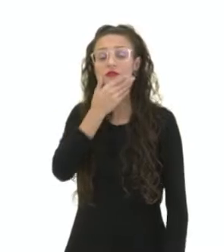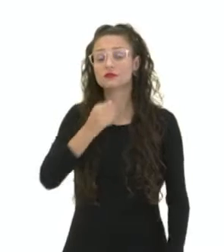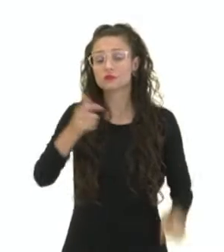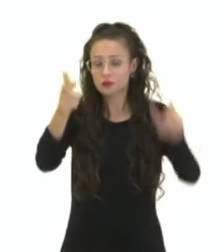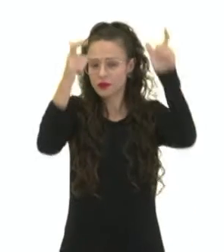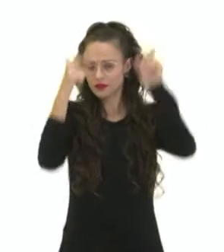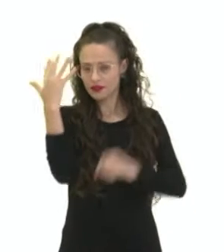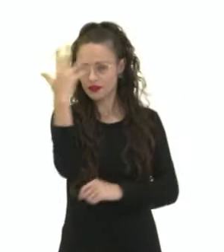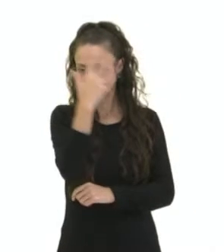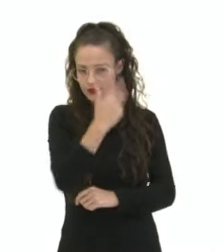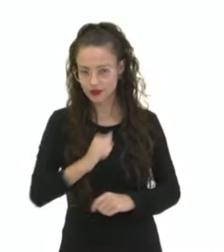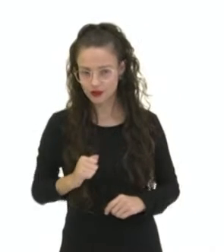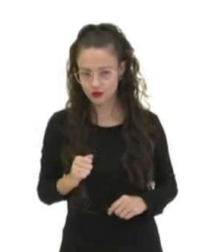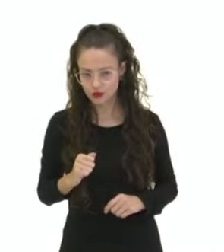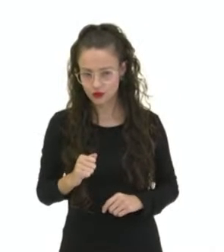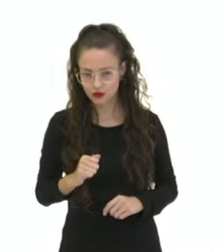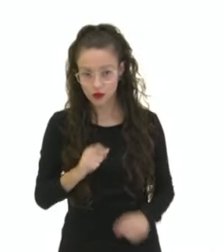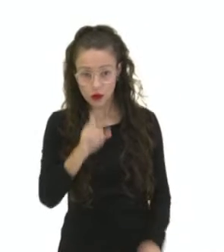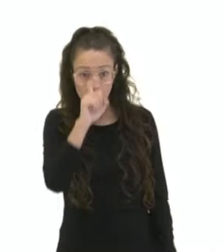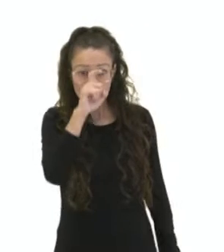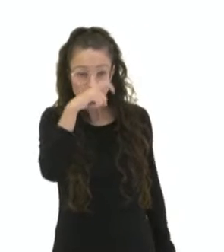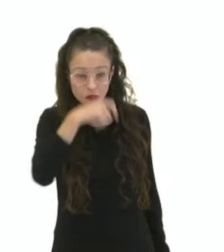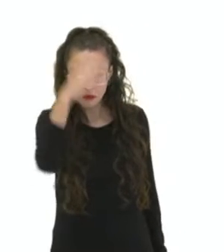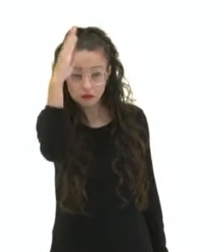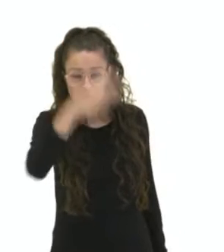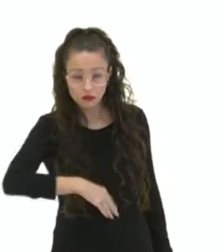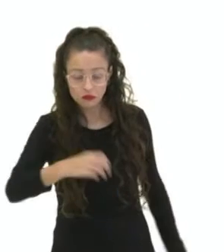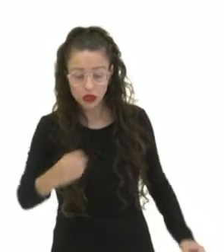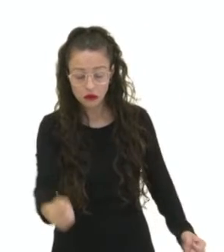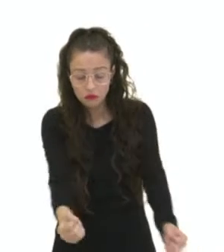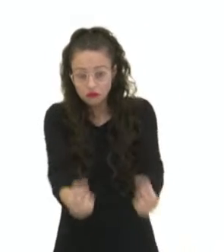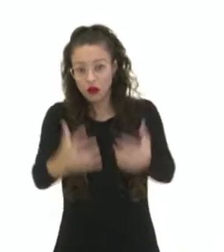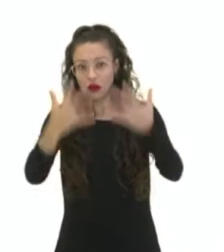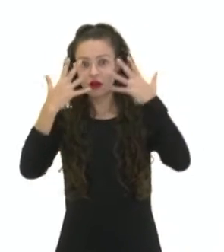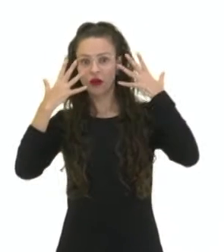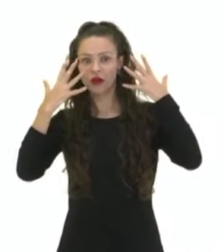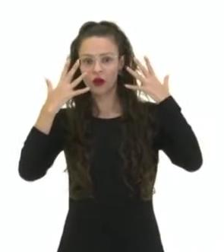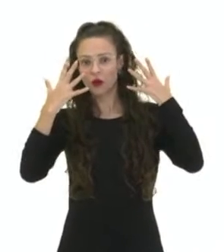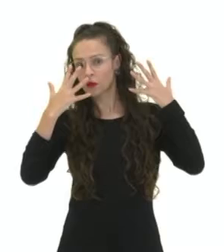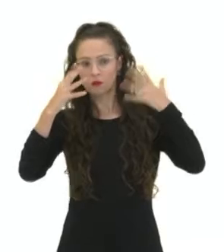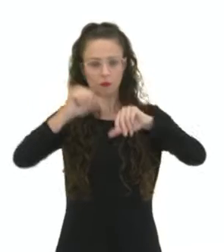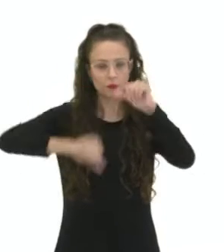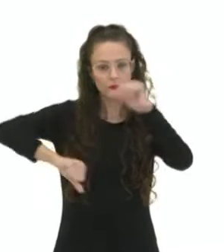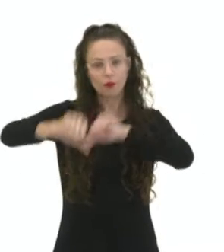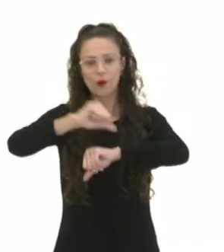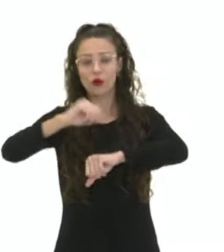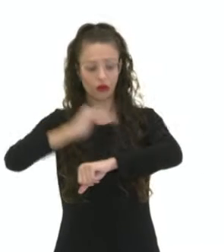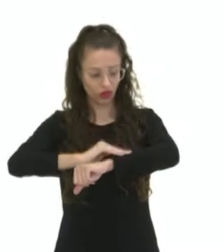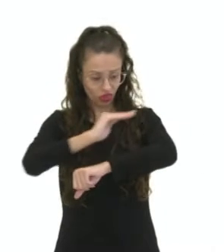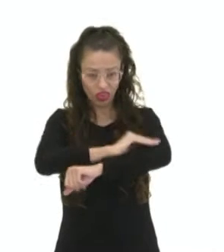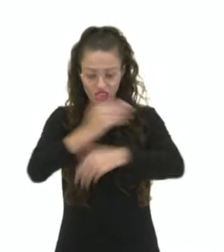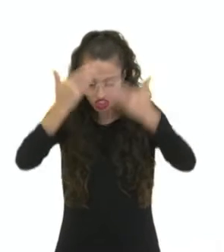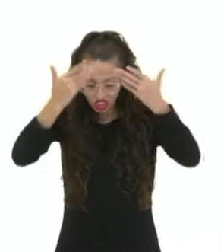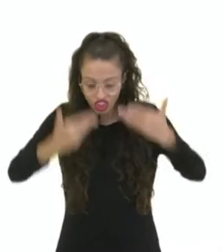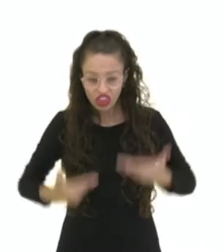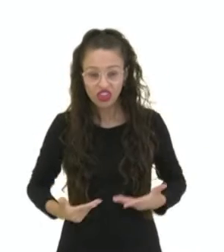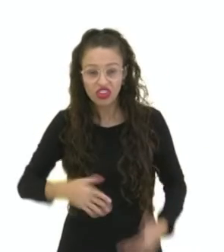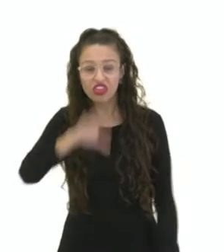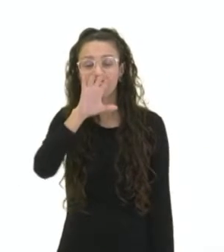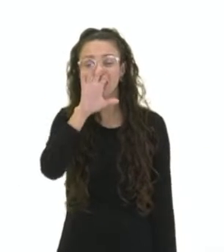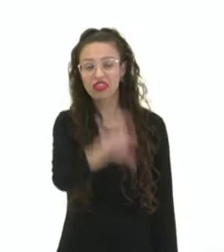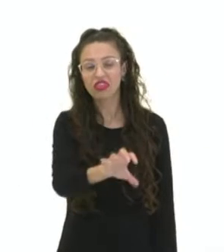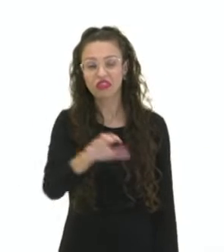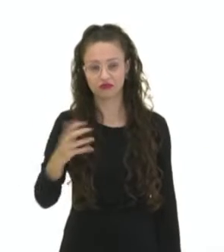bonito. Uma bruxa má lançou-me um encanto e transformei-me nesta rã